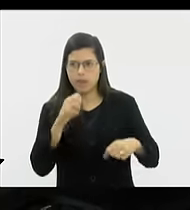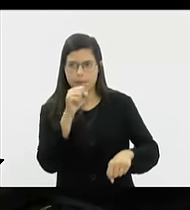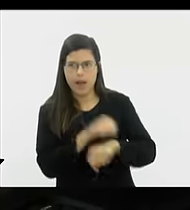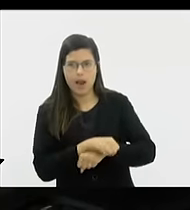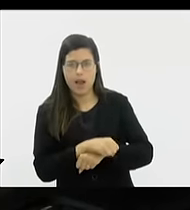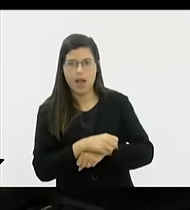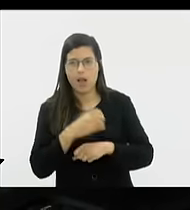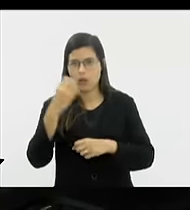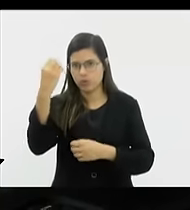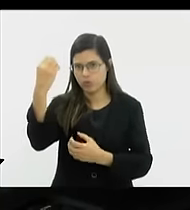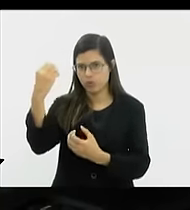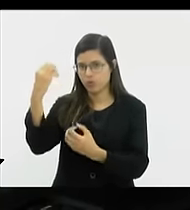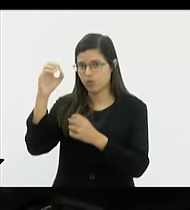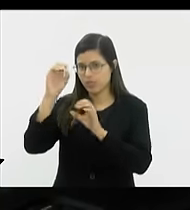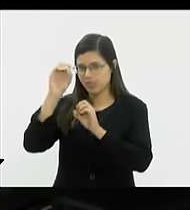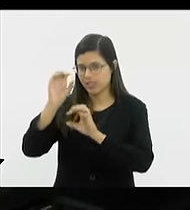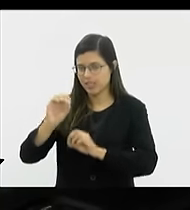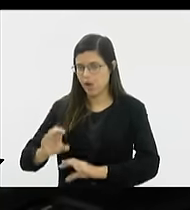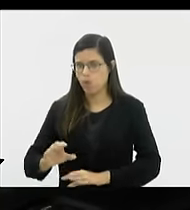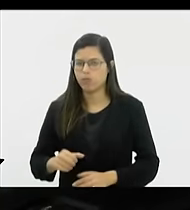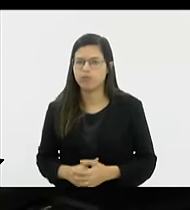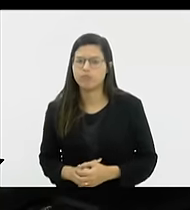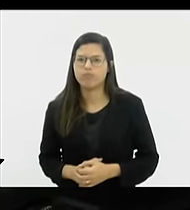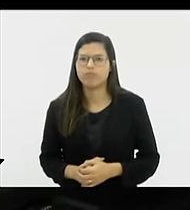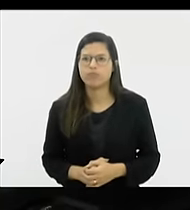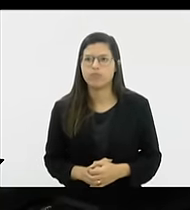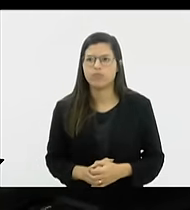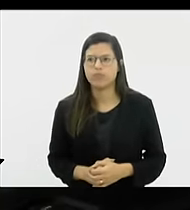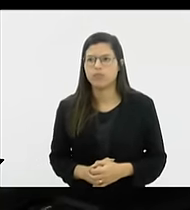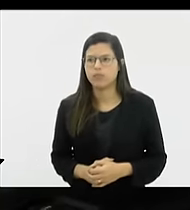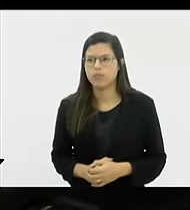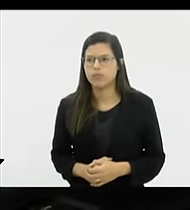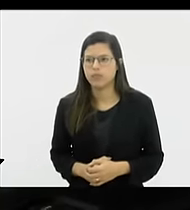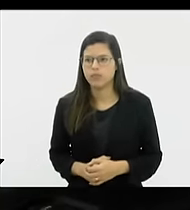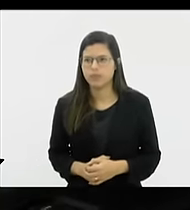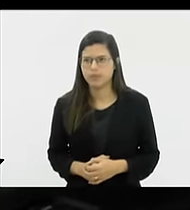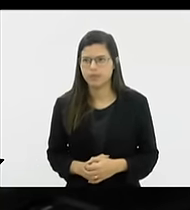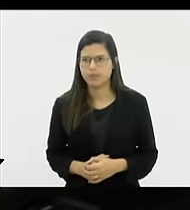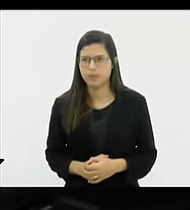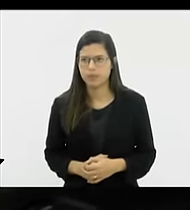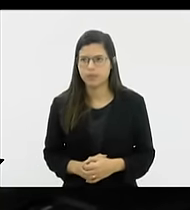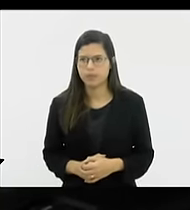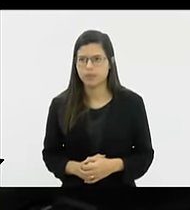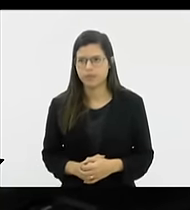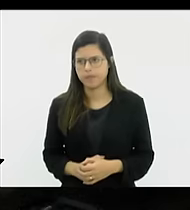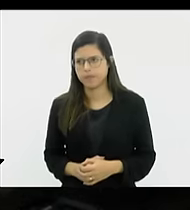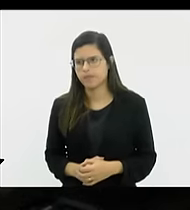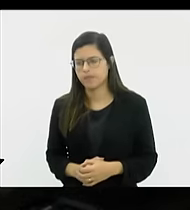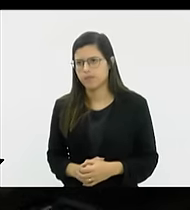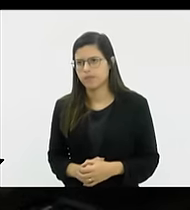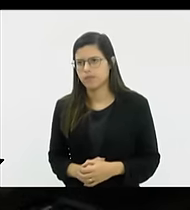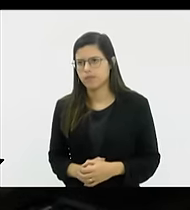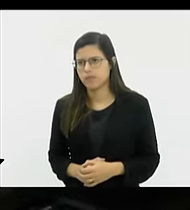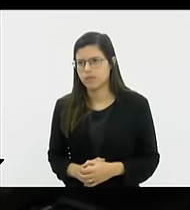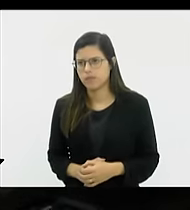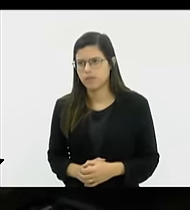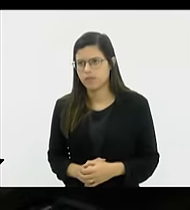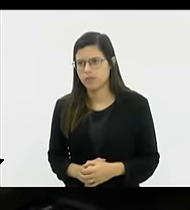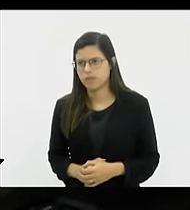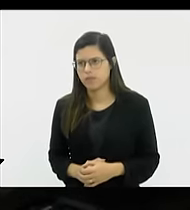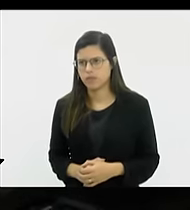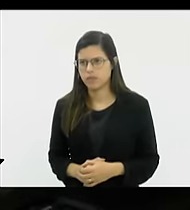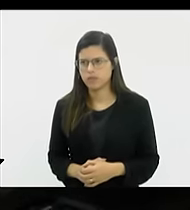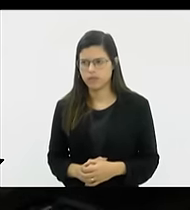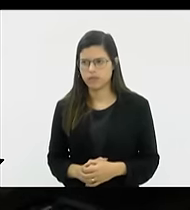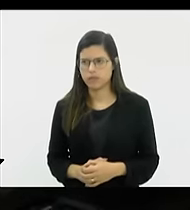sinal. Já vai avançar um pouquinho. No sinal. Pode avançar um pouquinho. O passageiro atravessar para ir com o BRT. Que a gente não. Pode